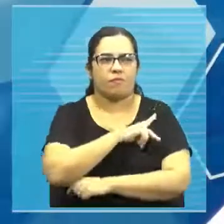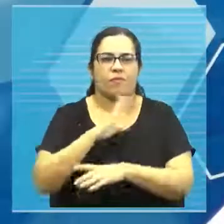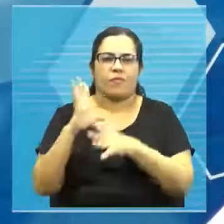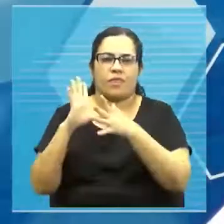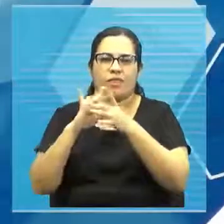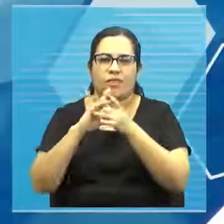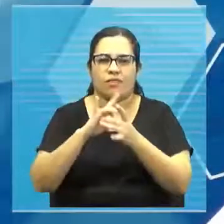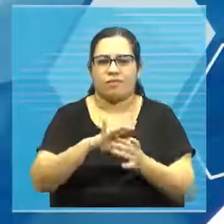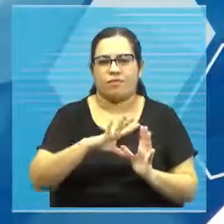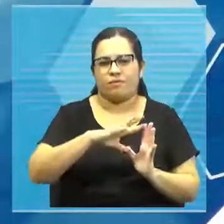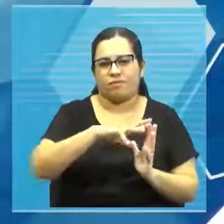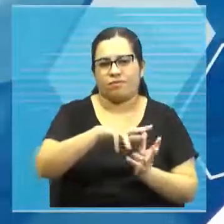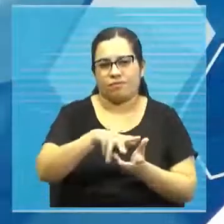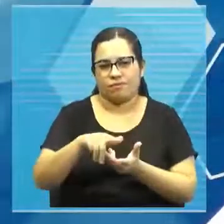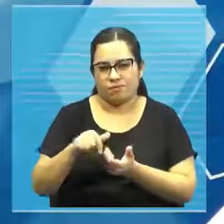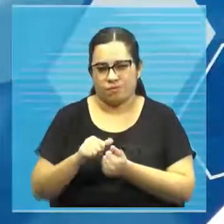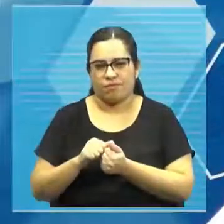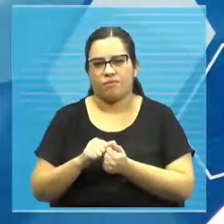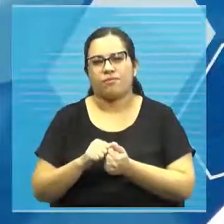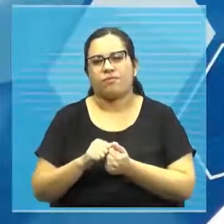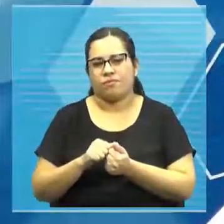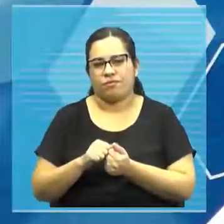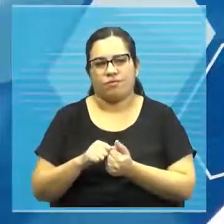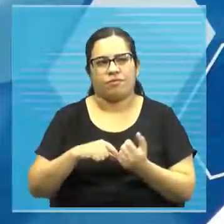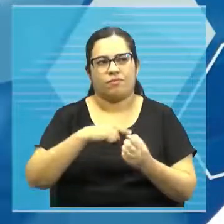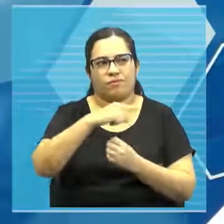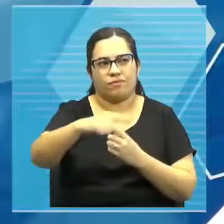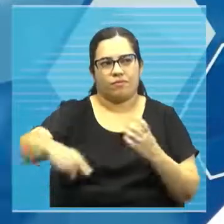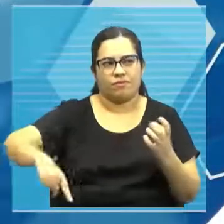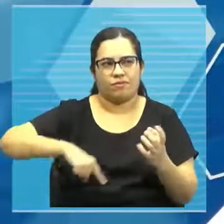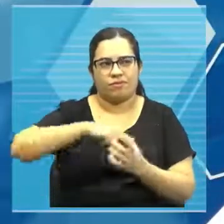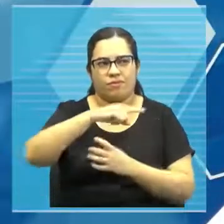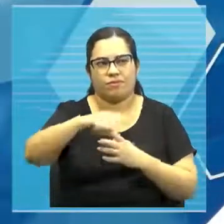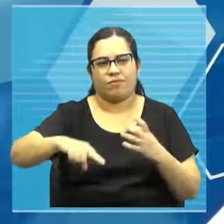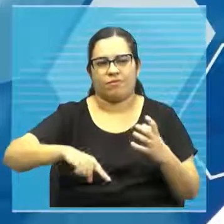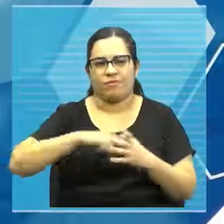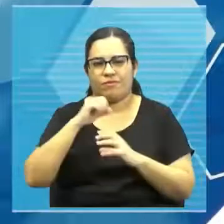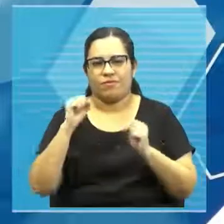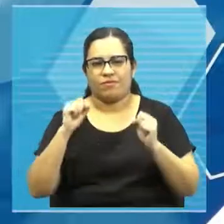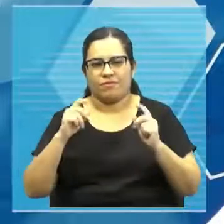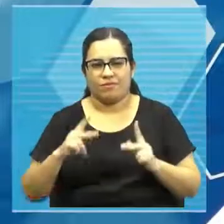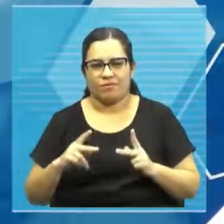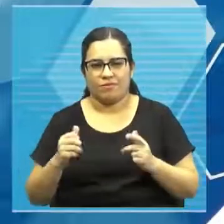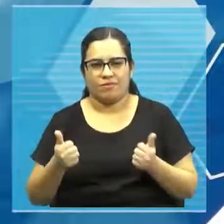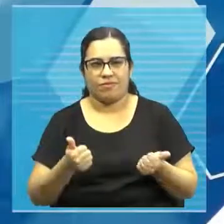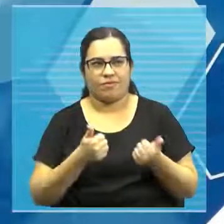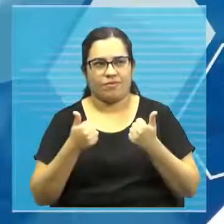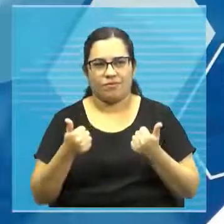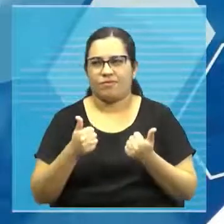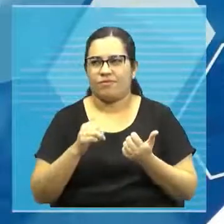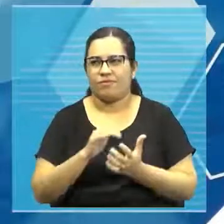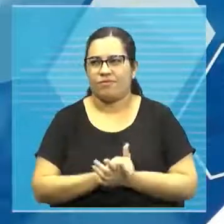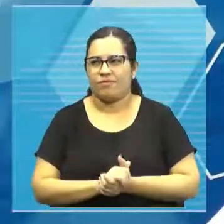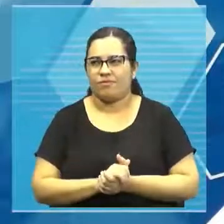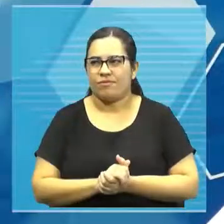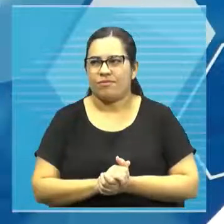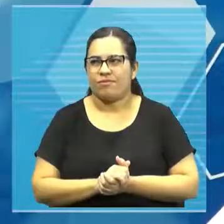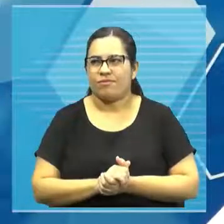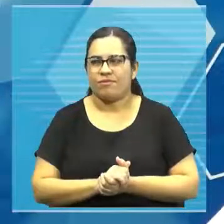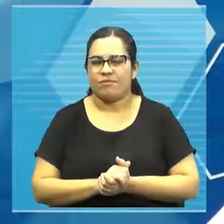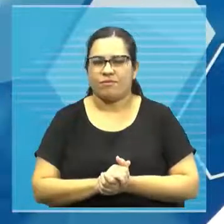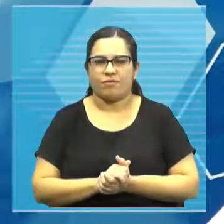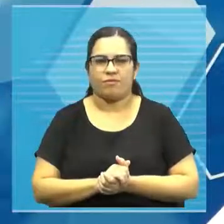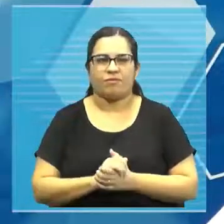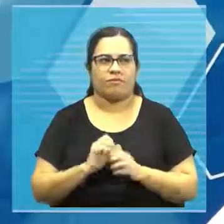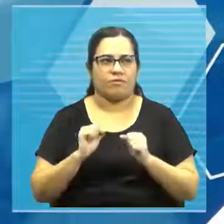contexto do mundo globalizado bacana tudo bem então minha gente